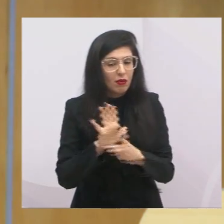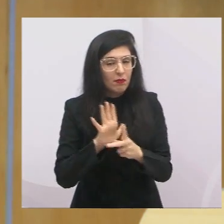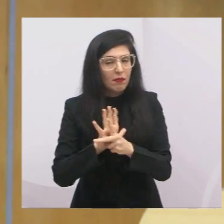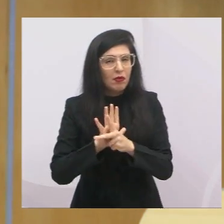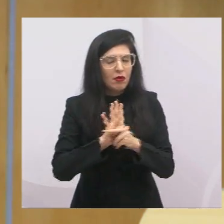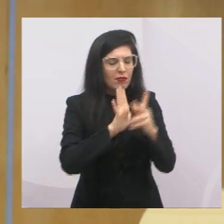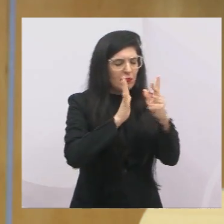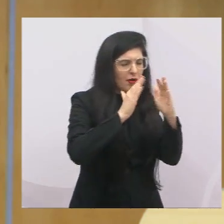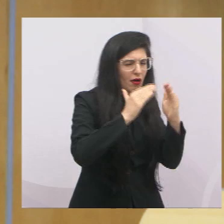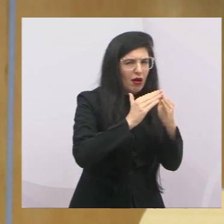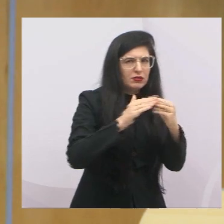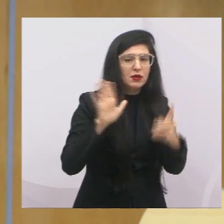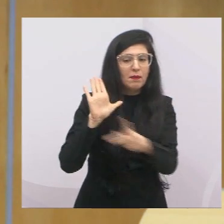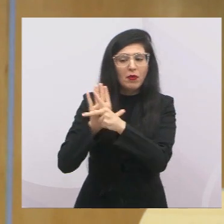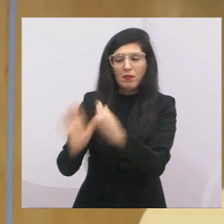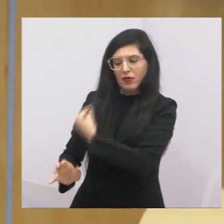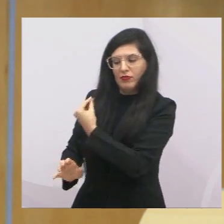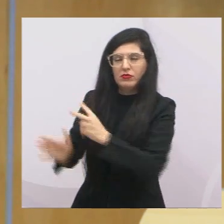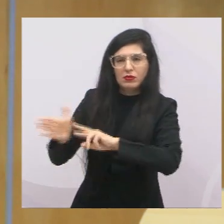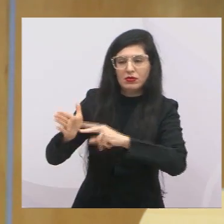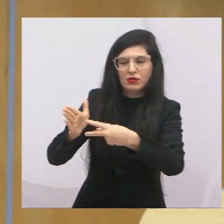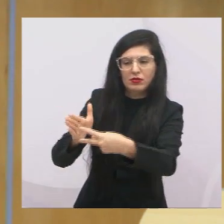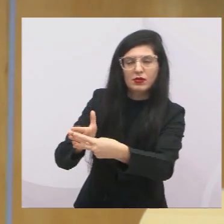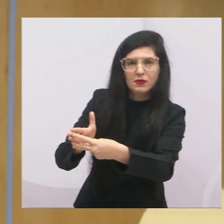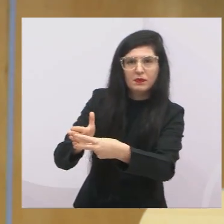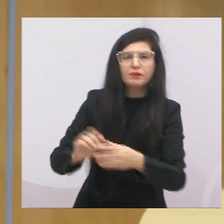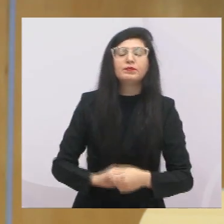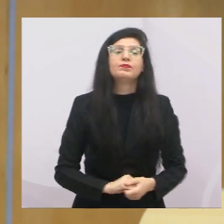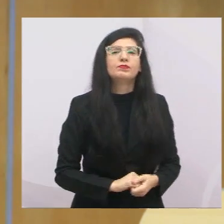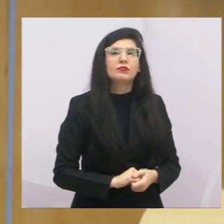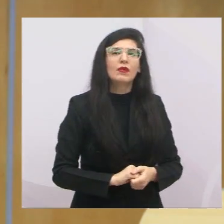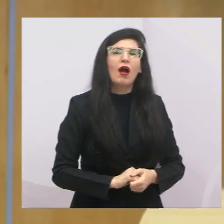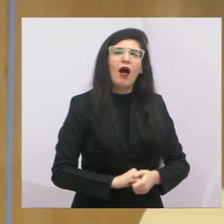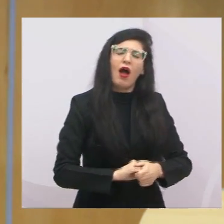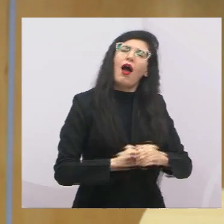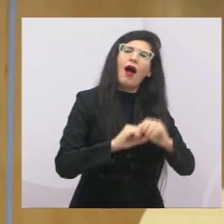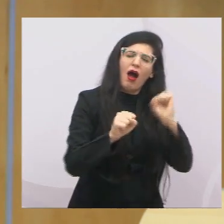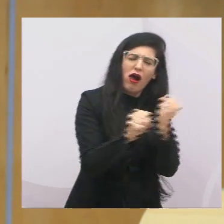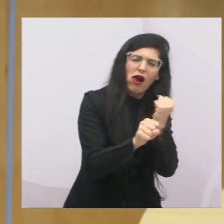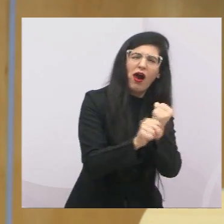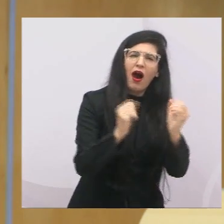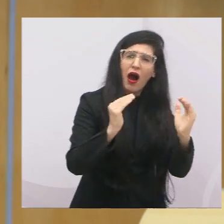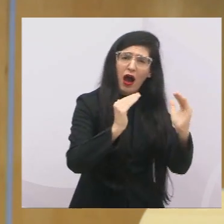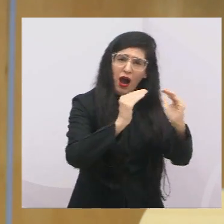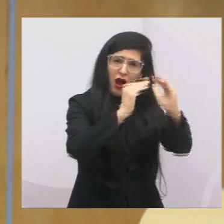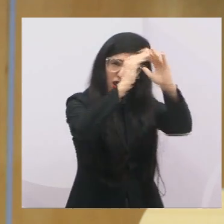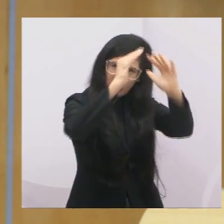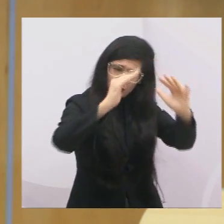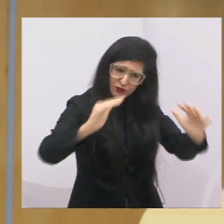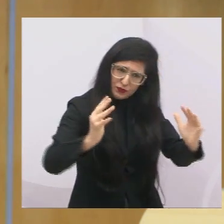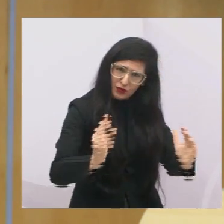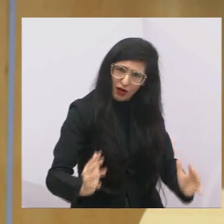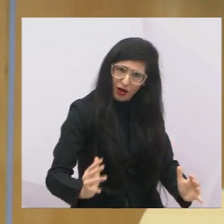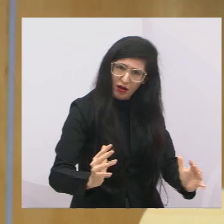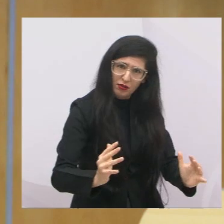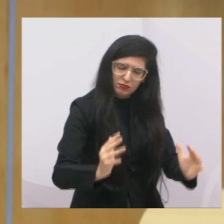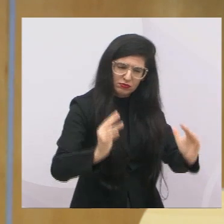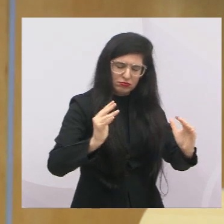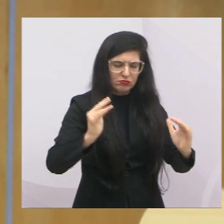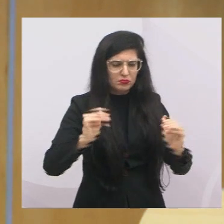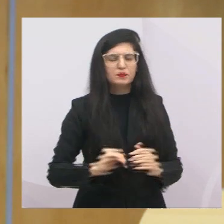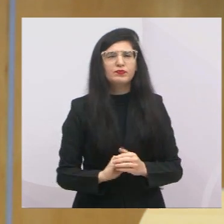de suas muralhas, edifica sua cabana junto a ela. Nessa cabana, seus haveres